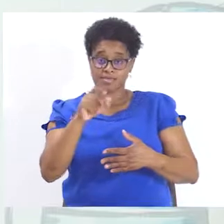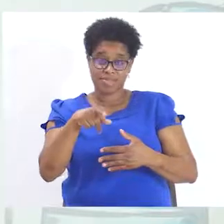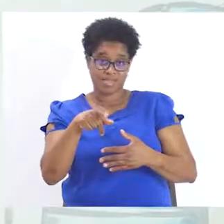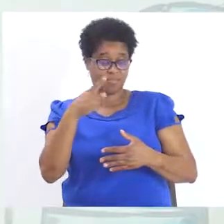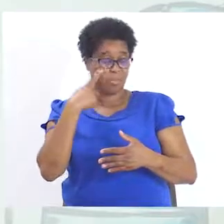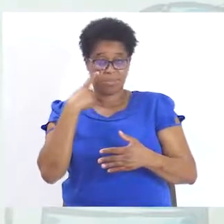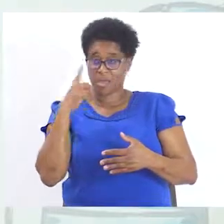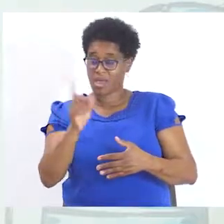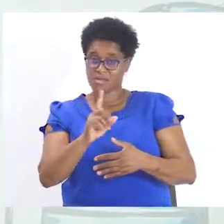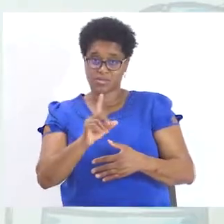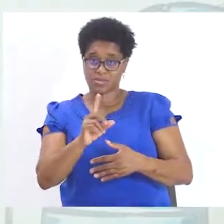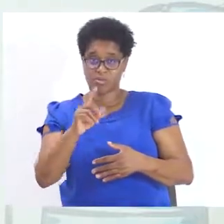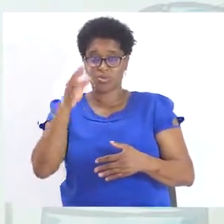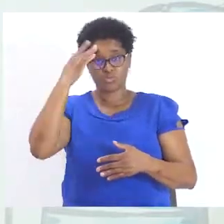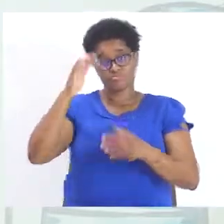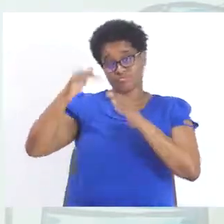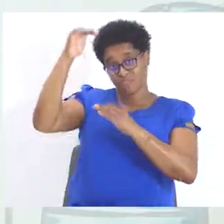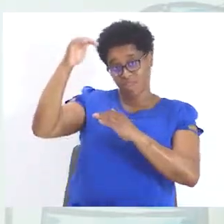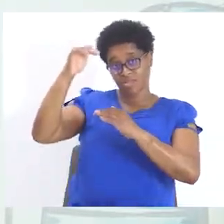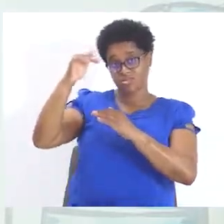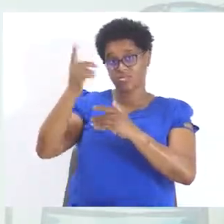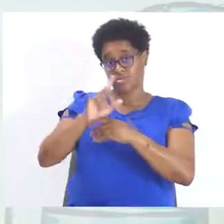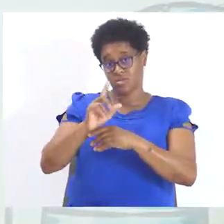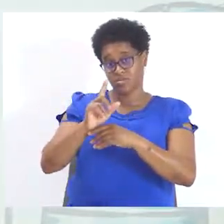nessa letra não aparece o expoente